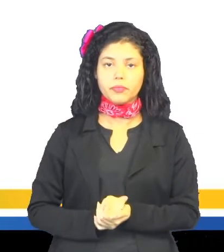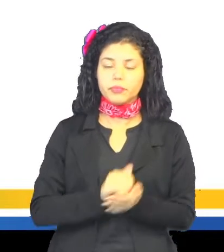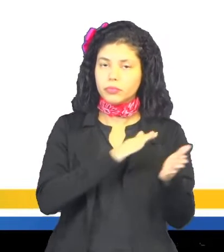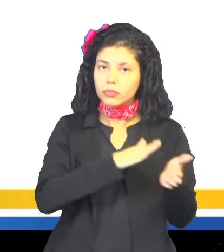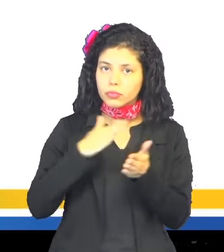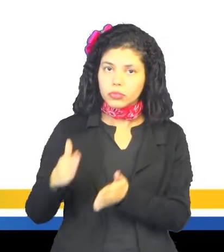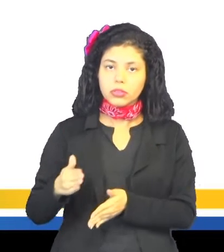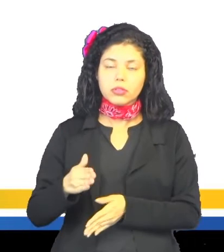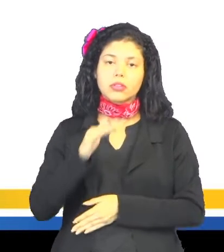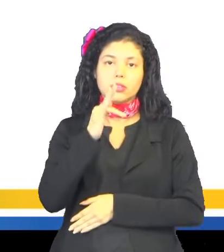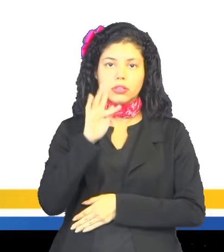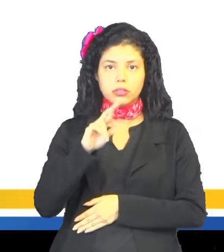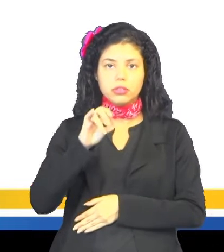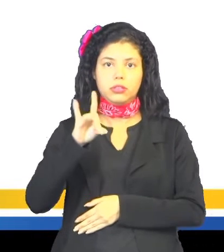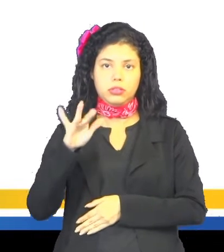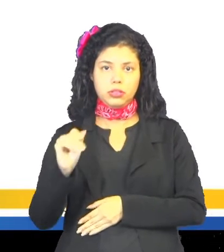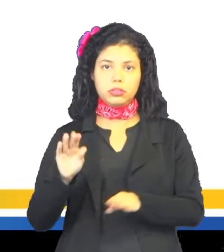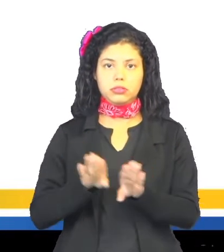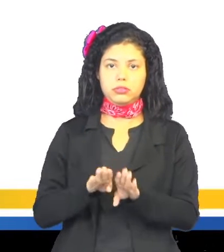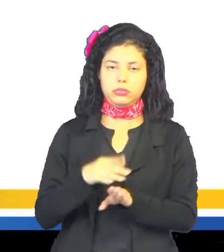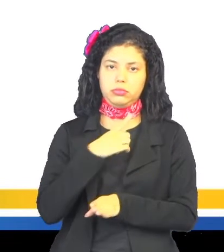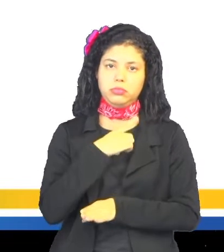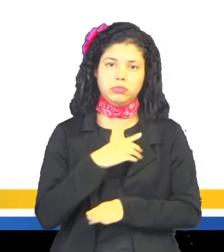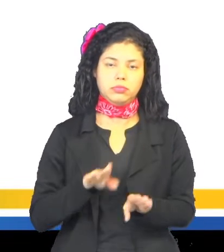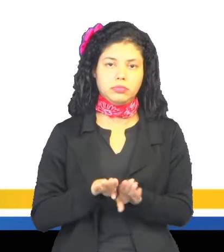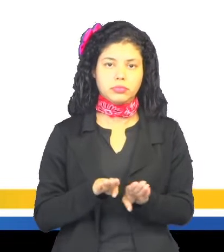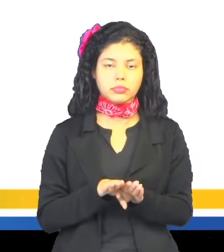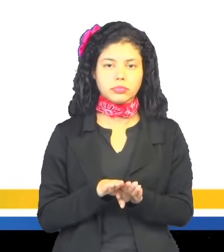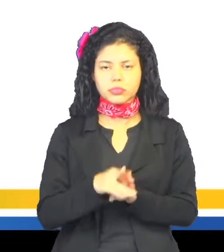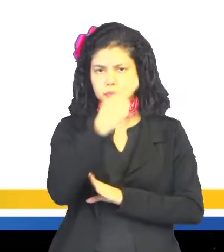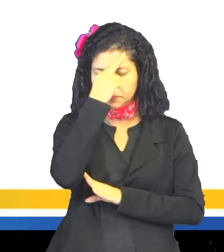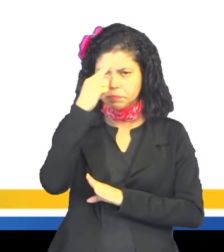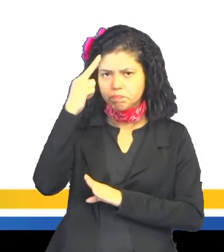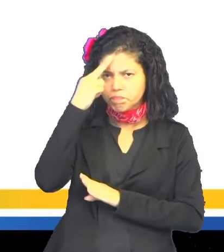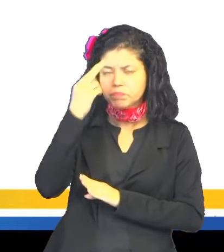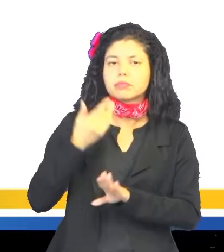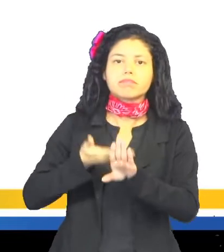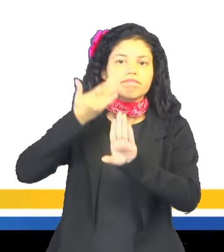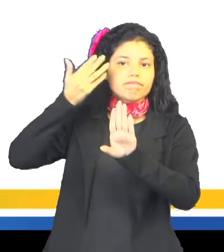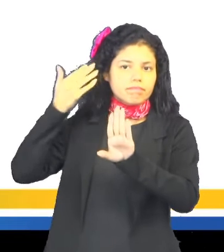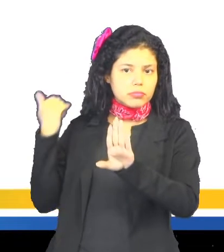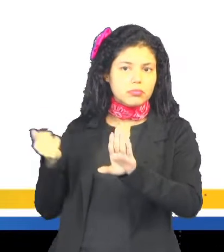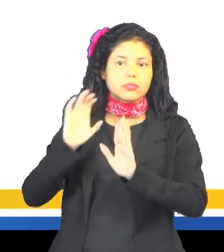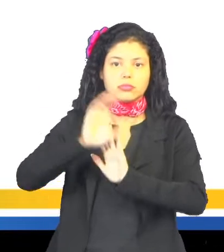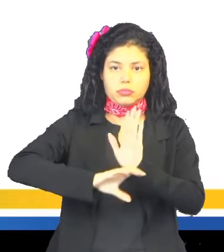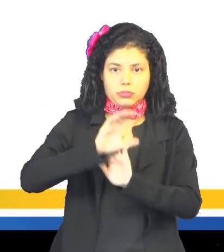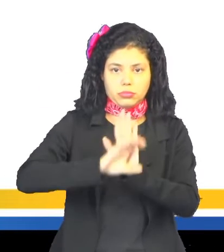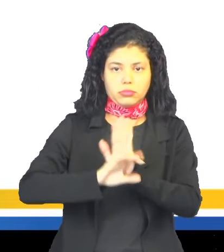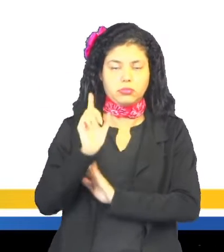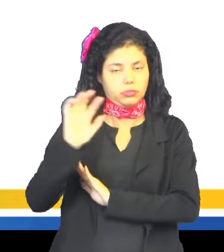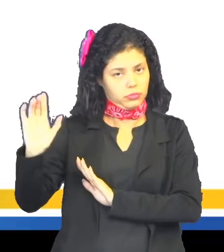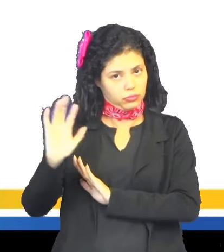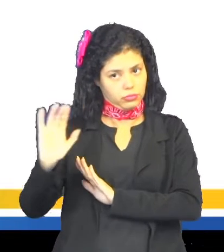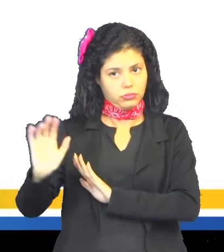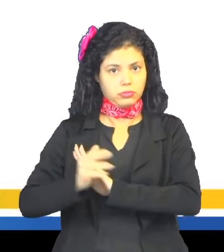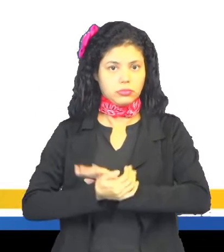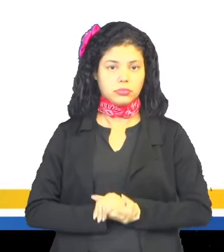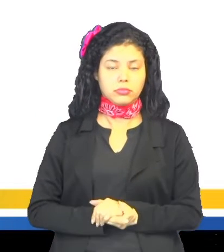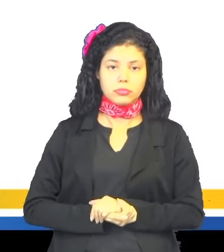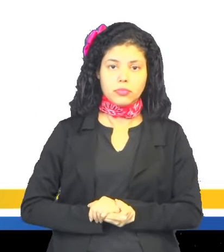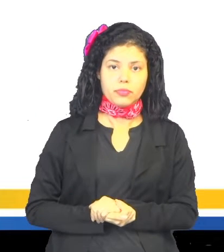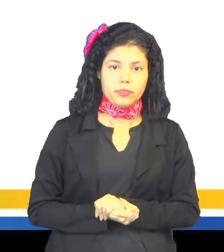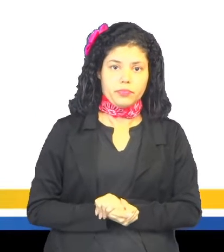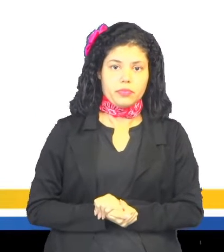para essa parte da fonologia aí que é a Store e por trás né do conteúdo alfabeto